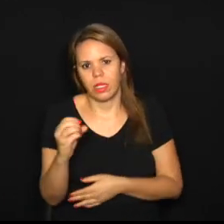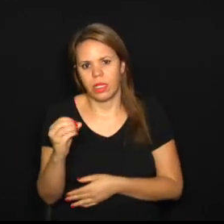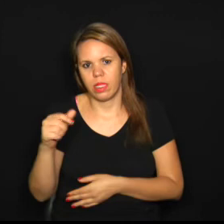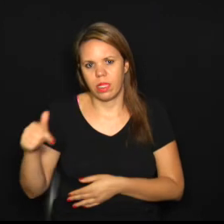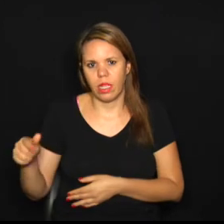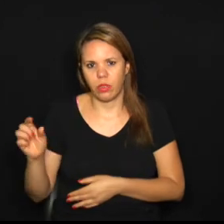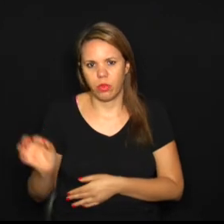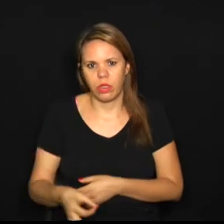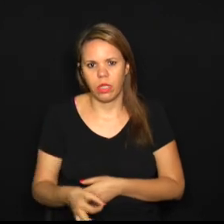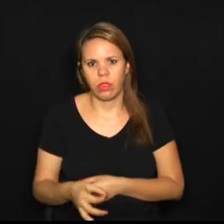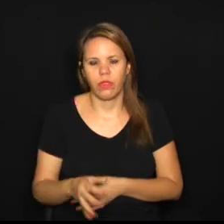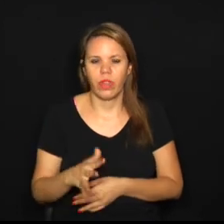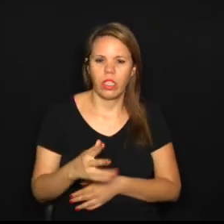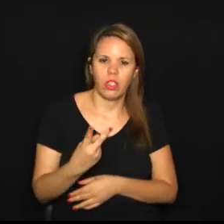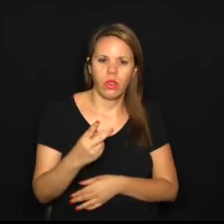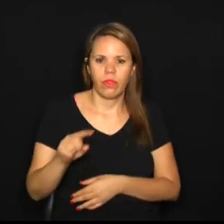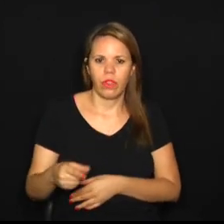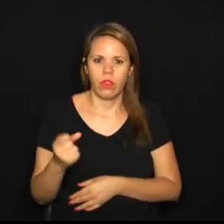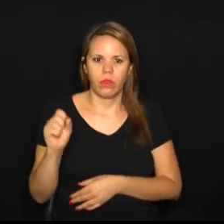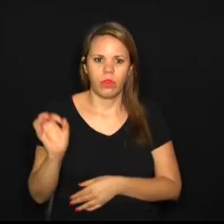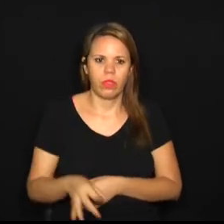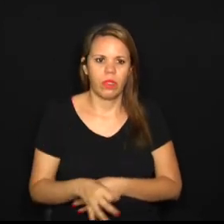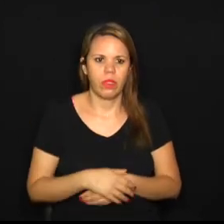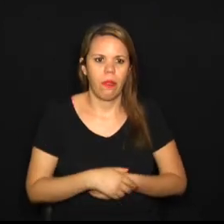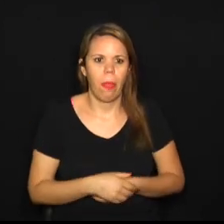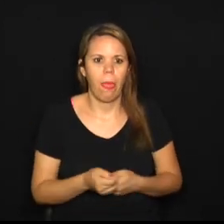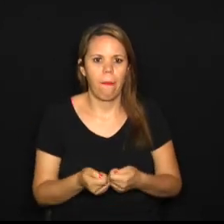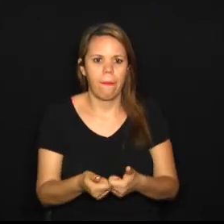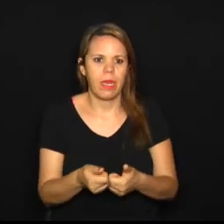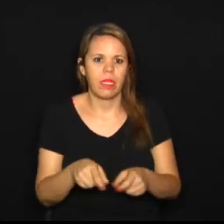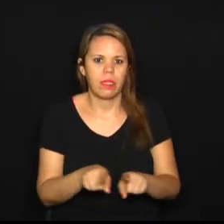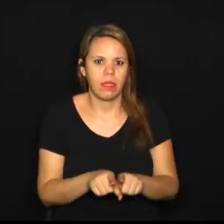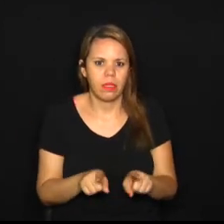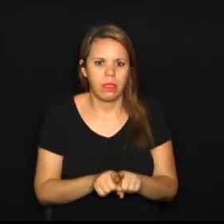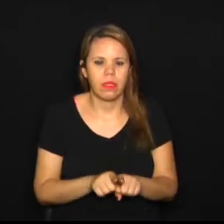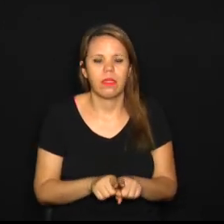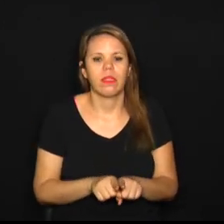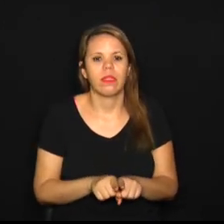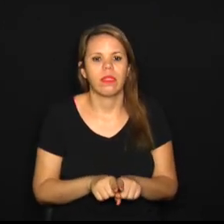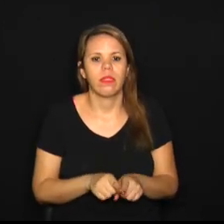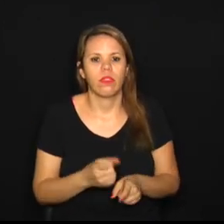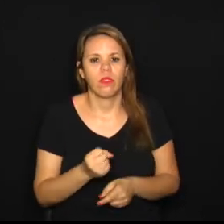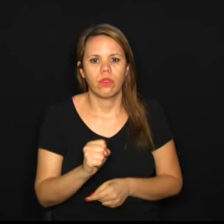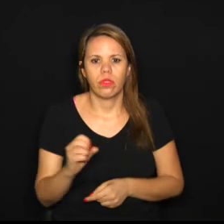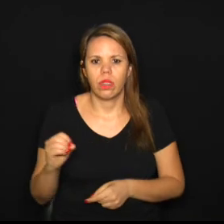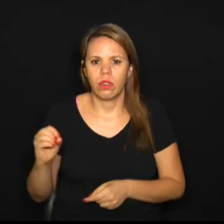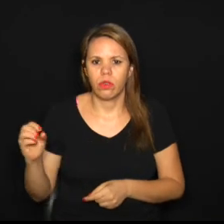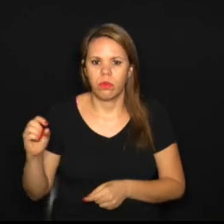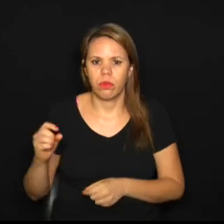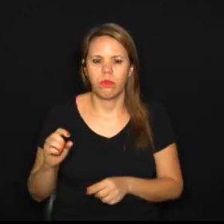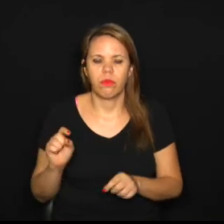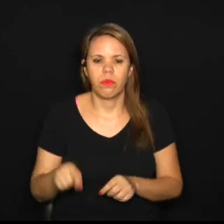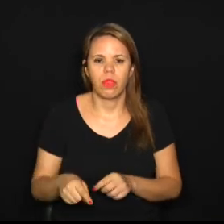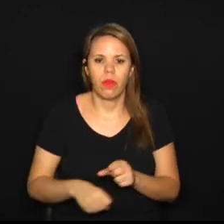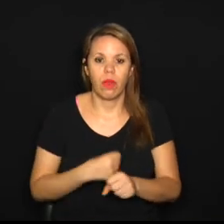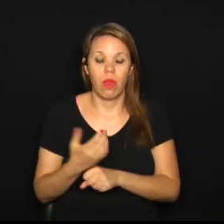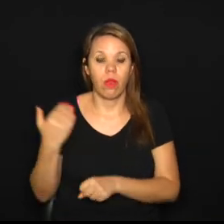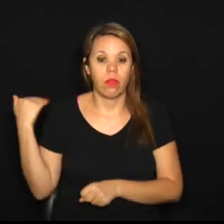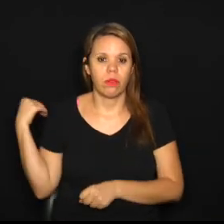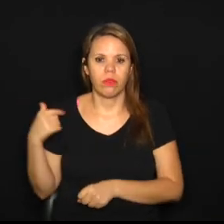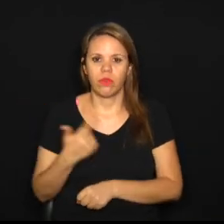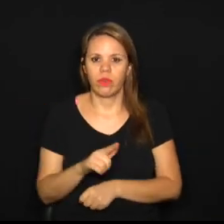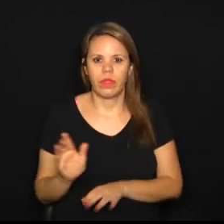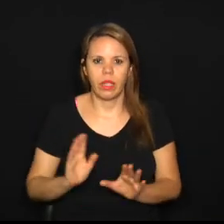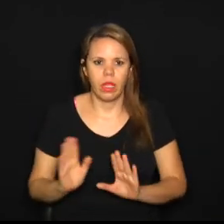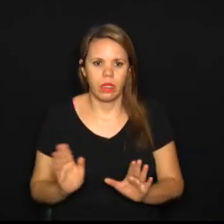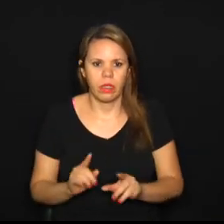variou 2,8%. A alienação de bens teve 800.000, no ano anterior não teve nada, né? Amortização